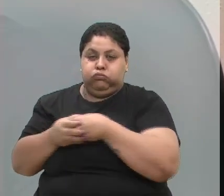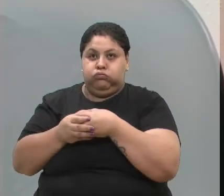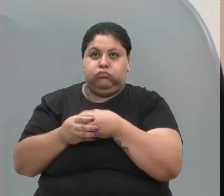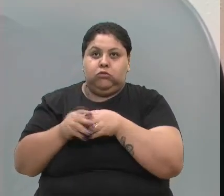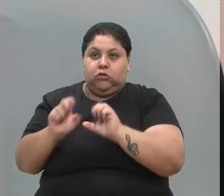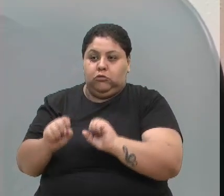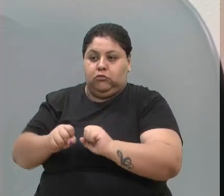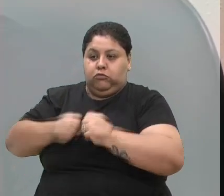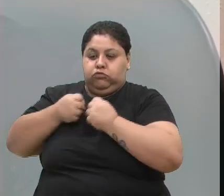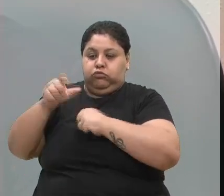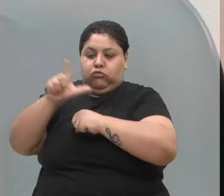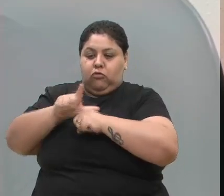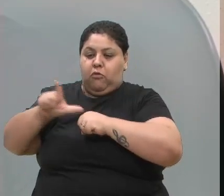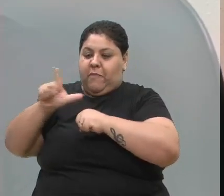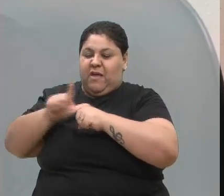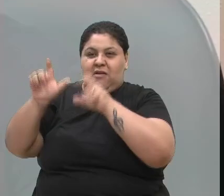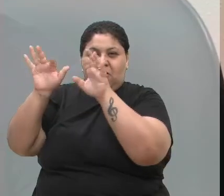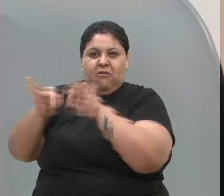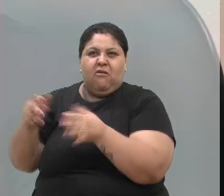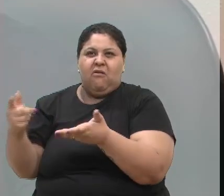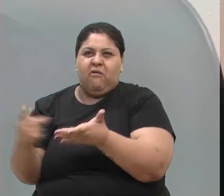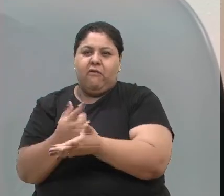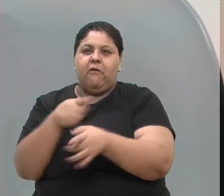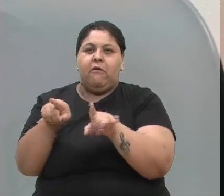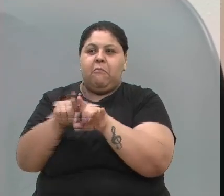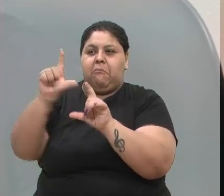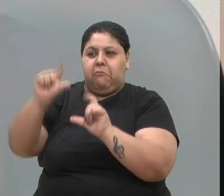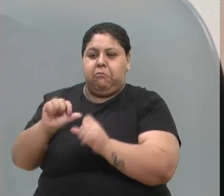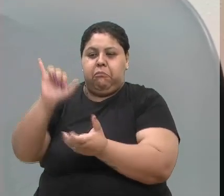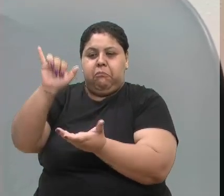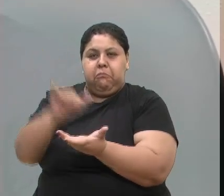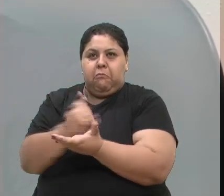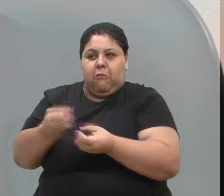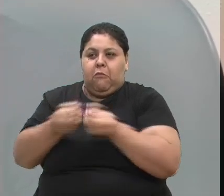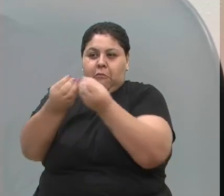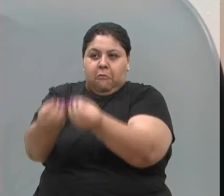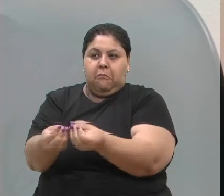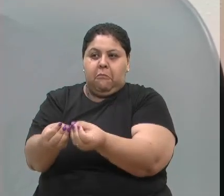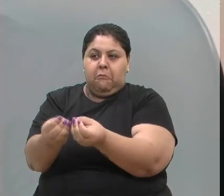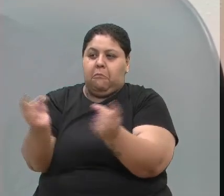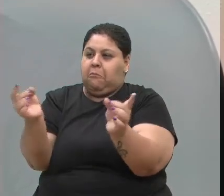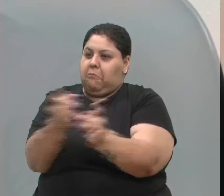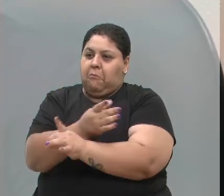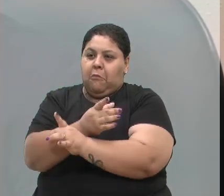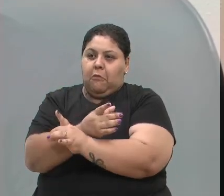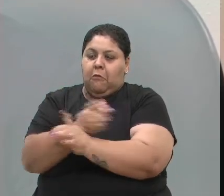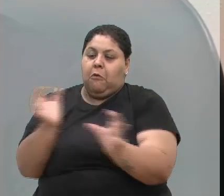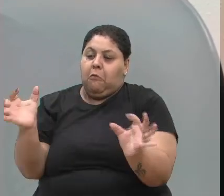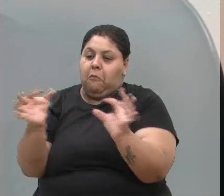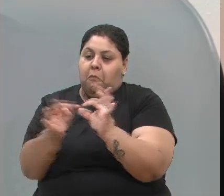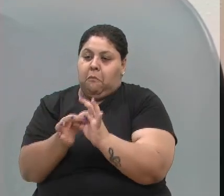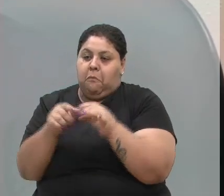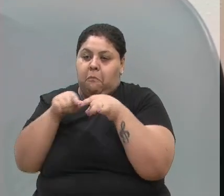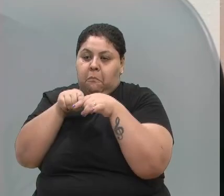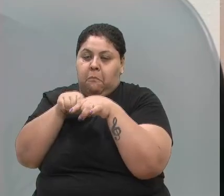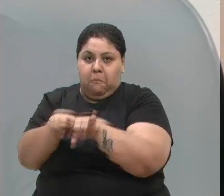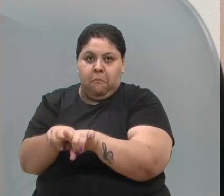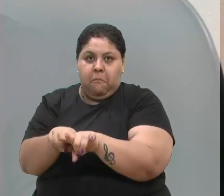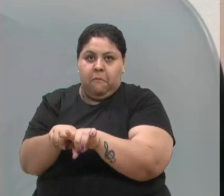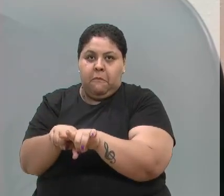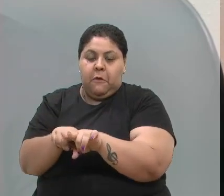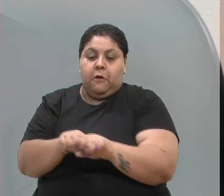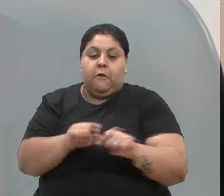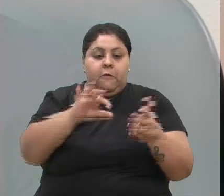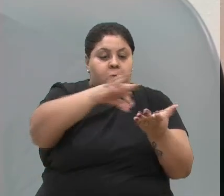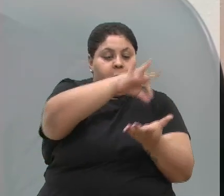combate ao comércio ilegal, bem como na redução de impostos e no oferecimento de soluções e convênios para os associados. As instalações de